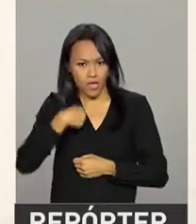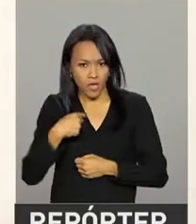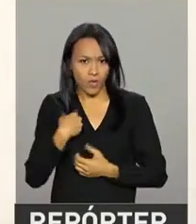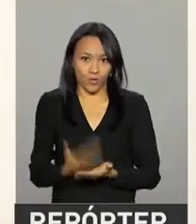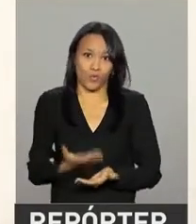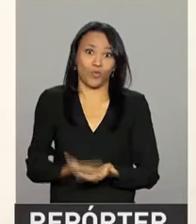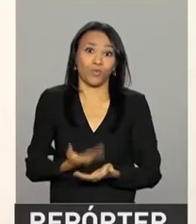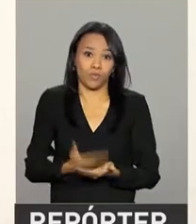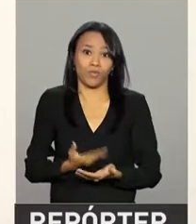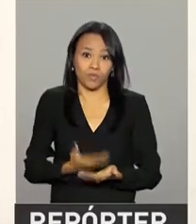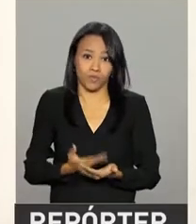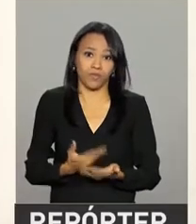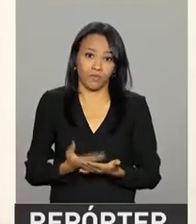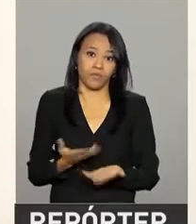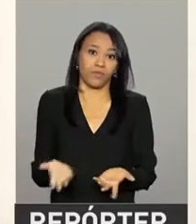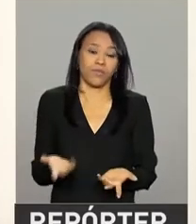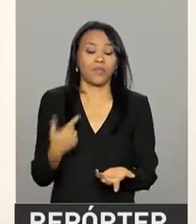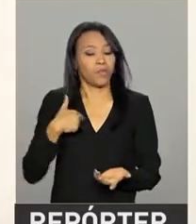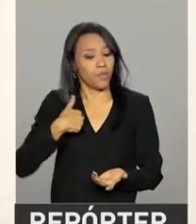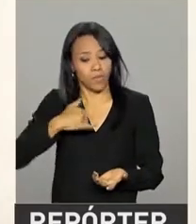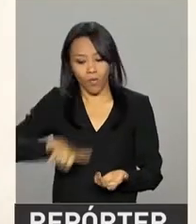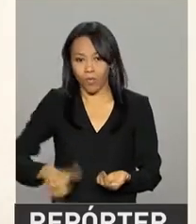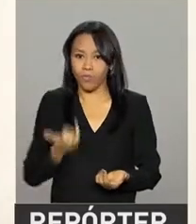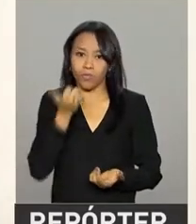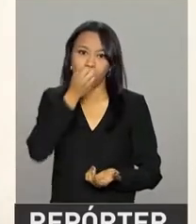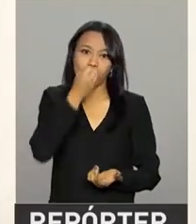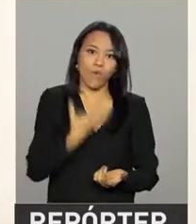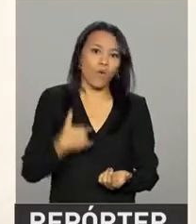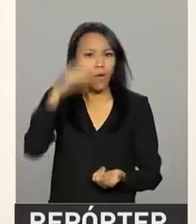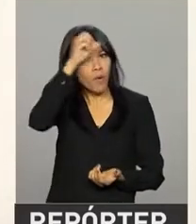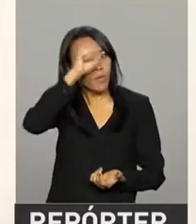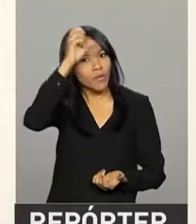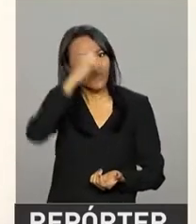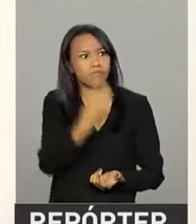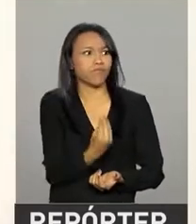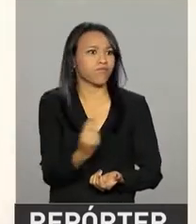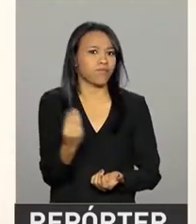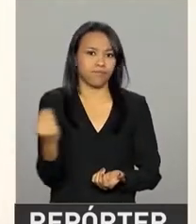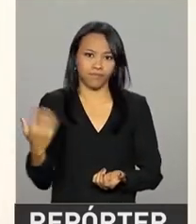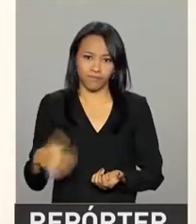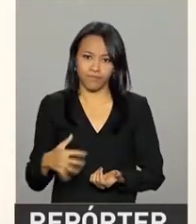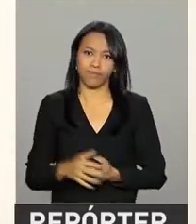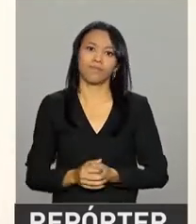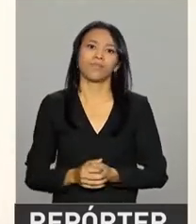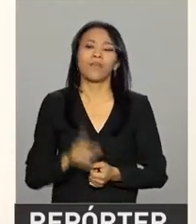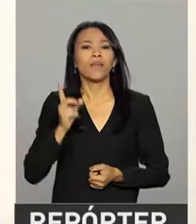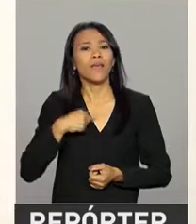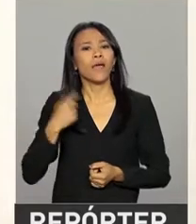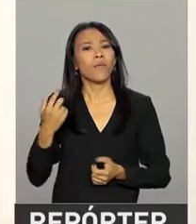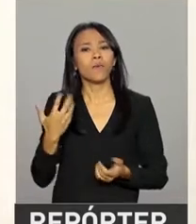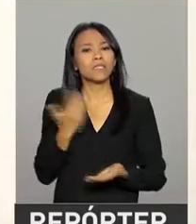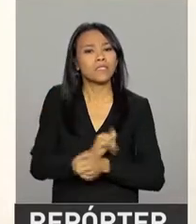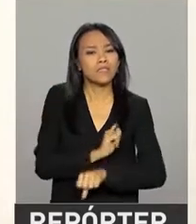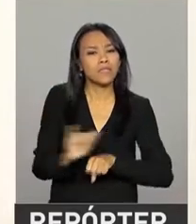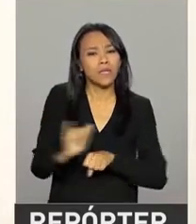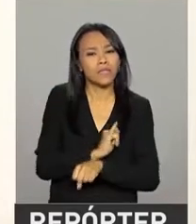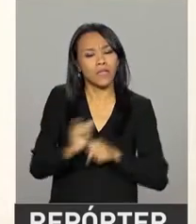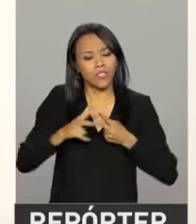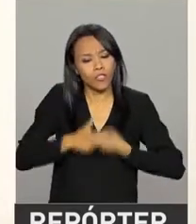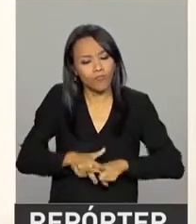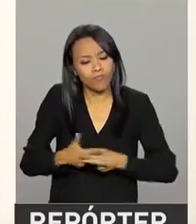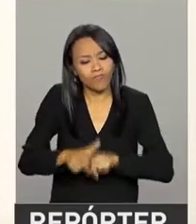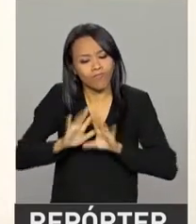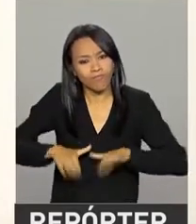e pra mim é uma oportunidade muito boa aprendi bastante e um jeito de me aperfeiçoando que eu